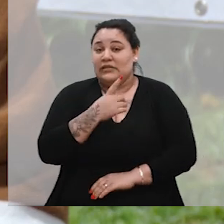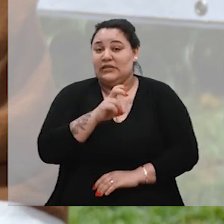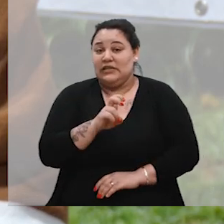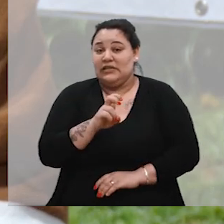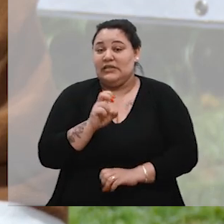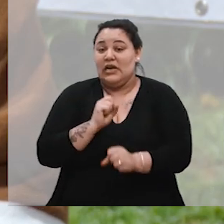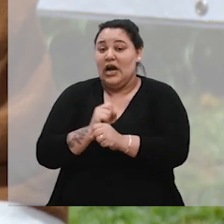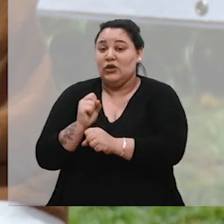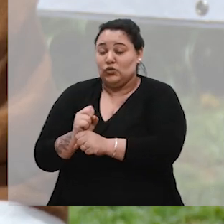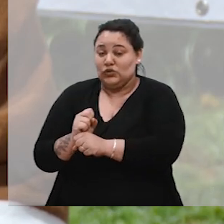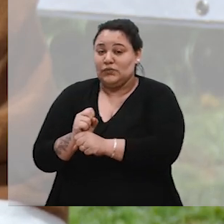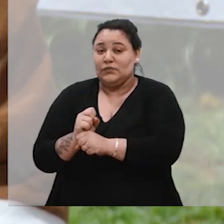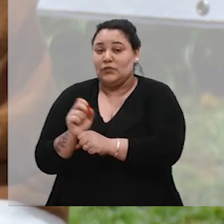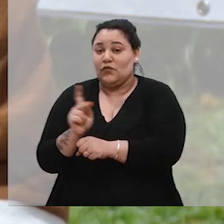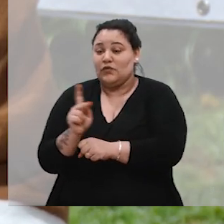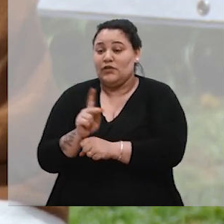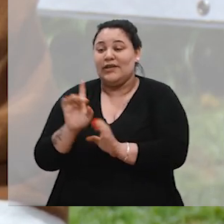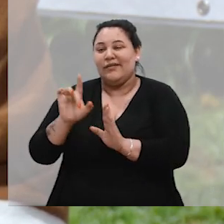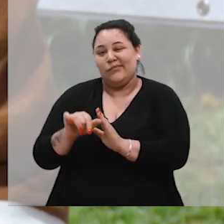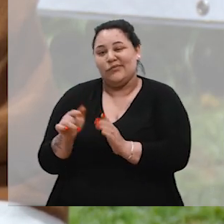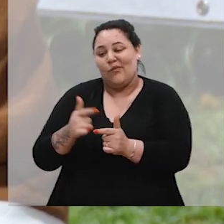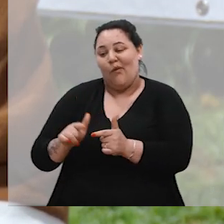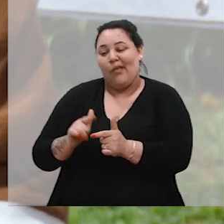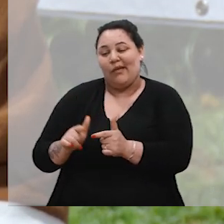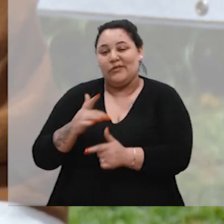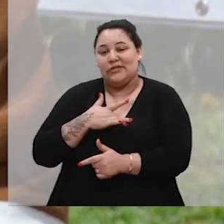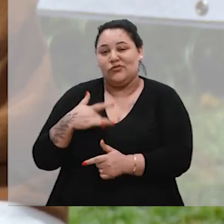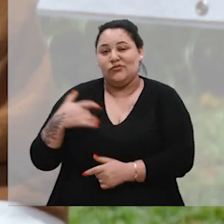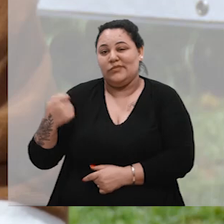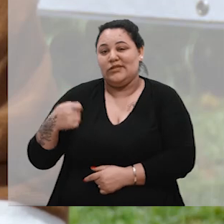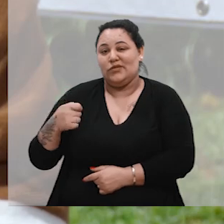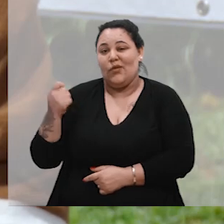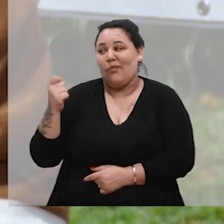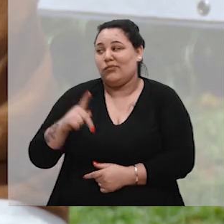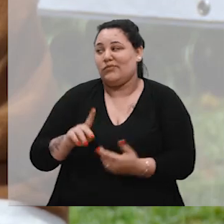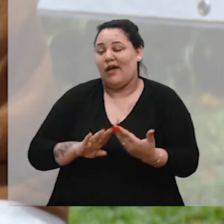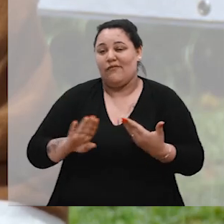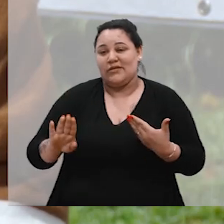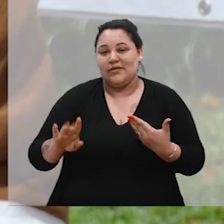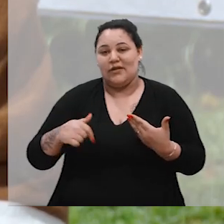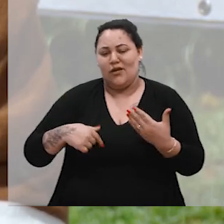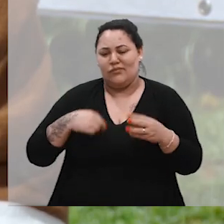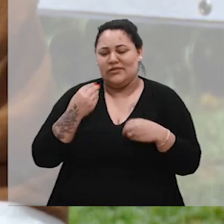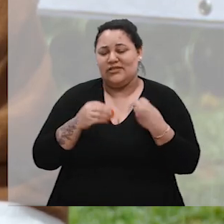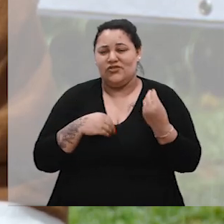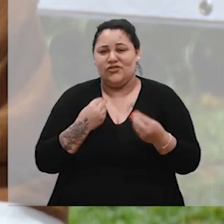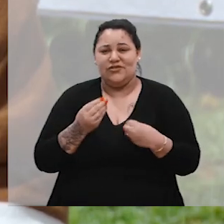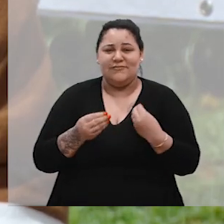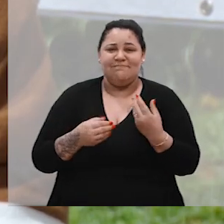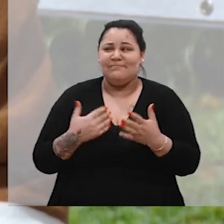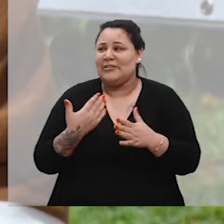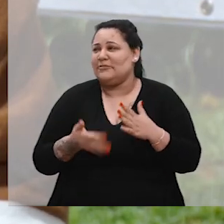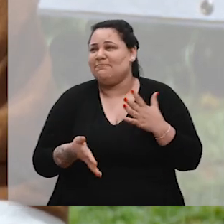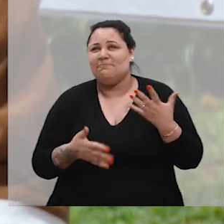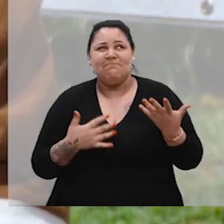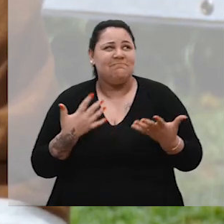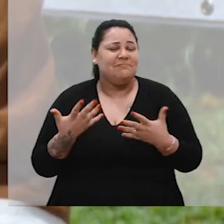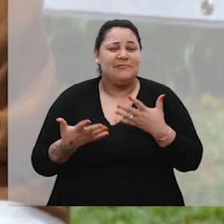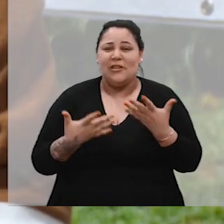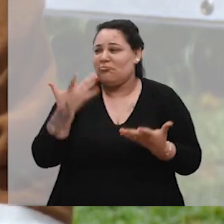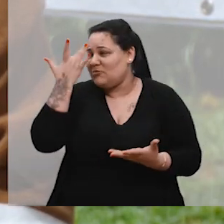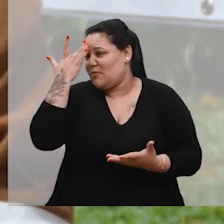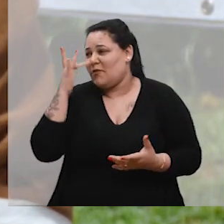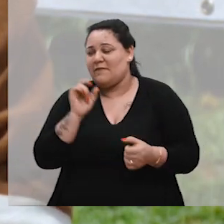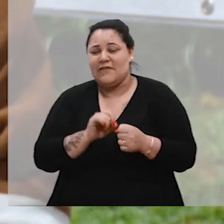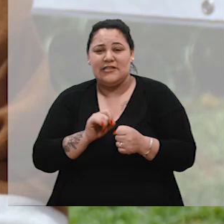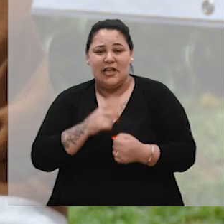durante 15 anos e depois, por problema de saúde, eu precisei me aposentar. E me senti um pouco perdida, como a Lisana falou